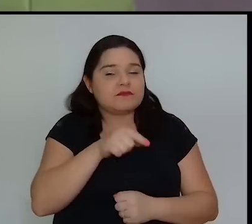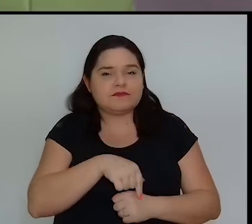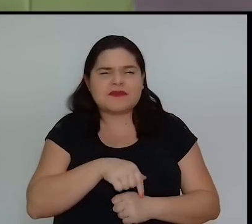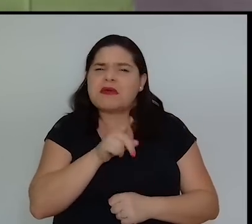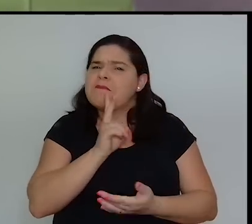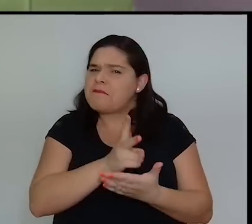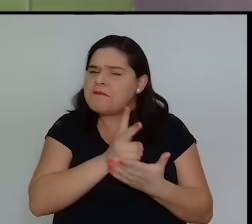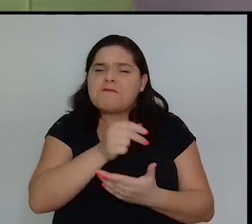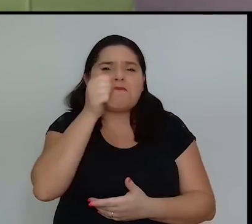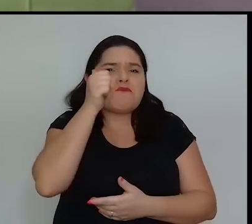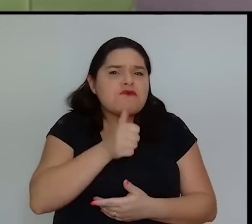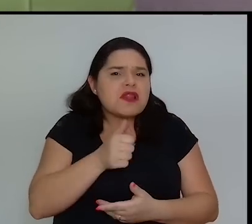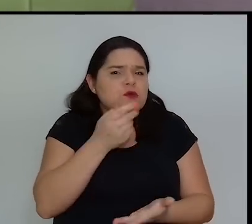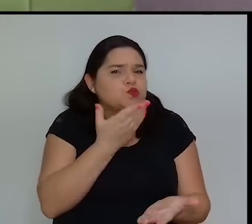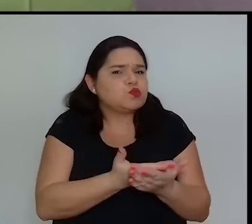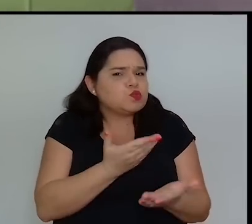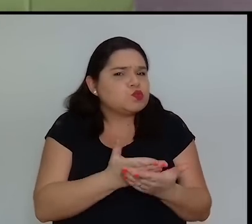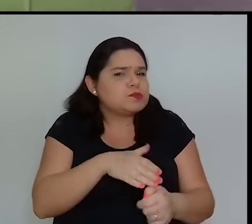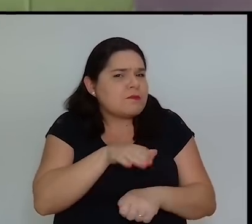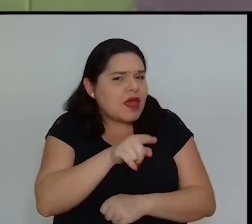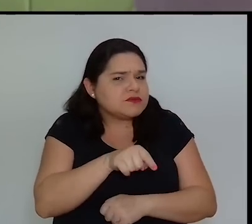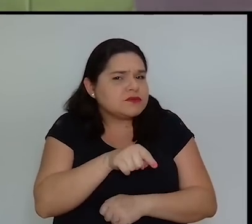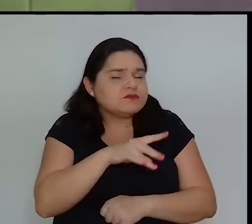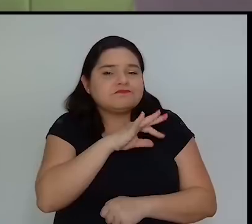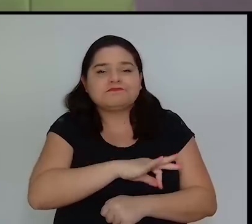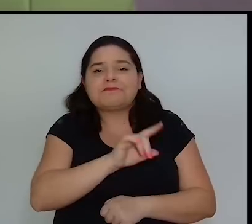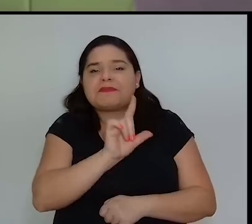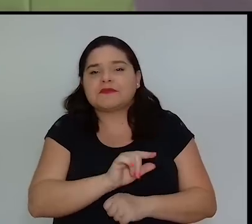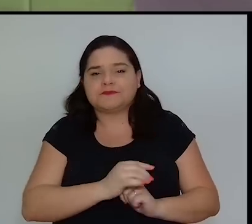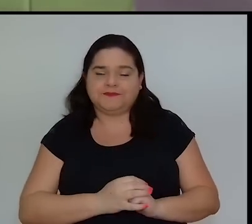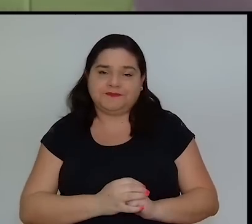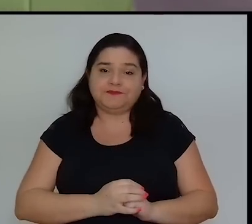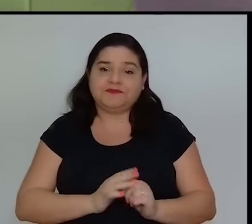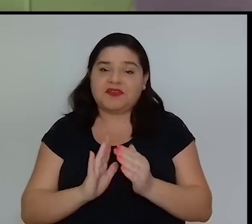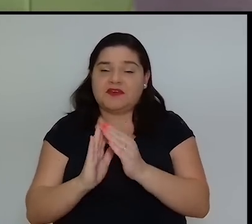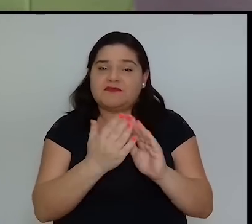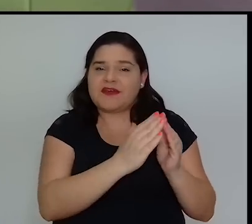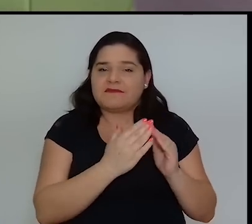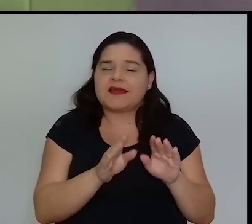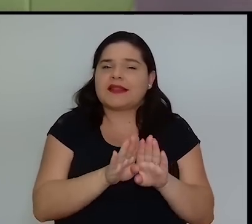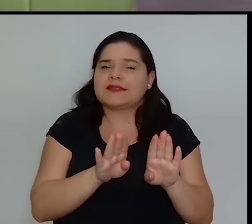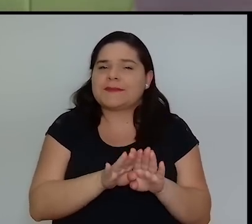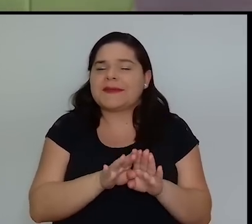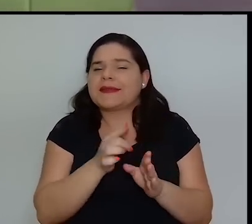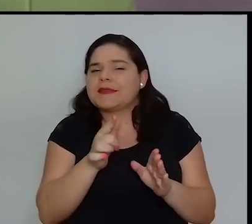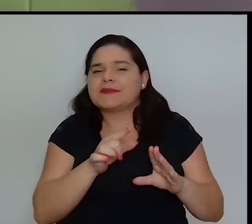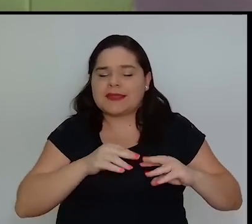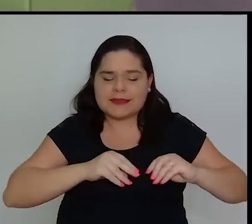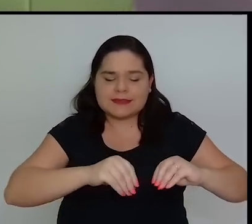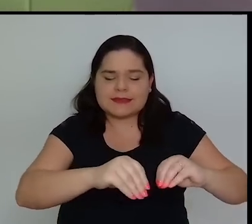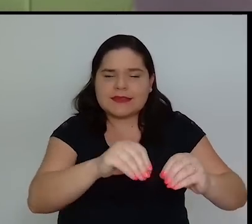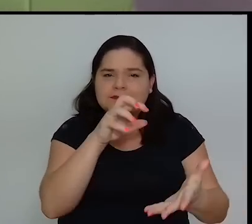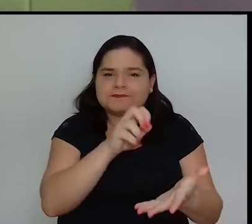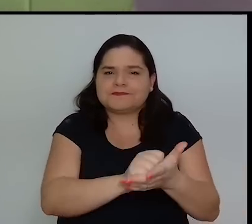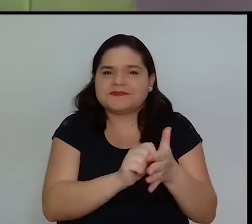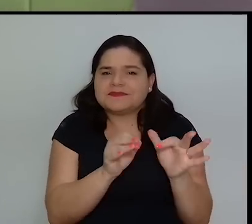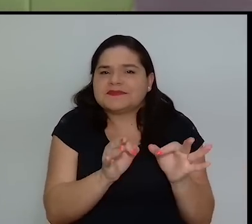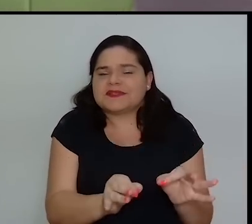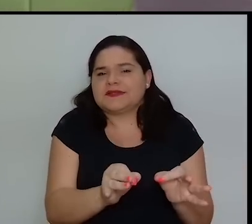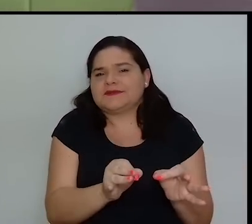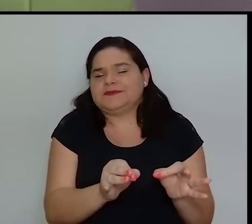ganham menos do que os homens a favela não tem a regularização fundiária Ou seja você não